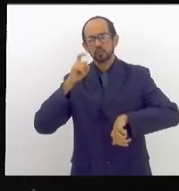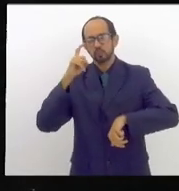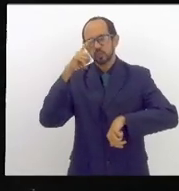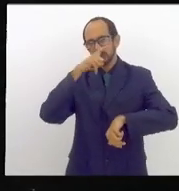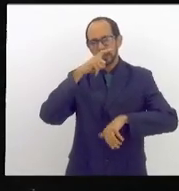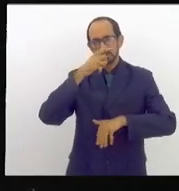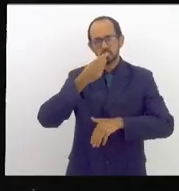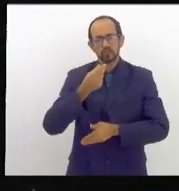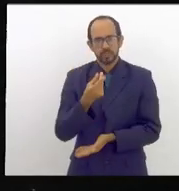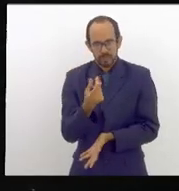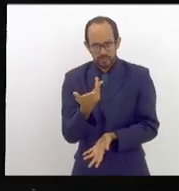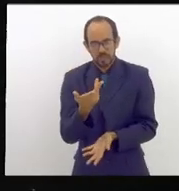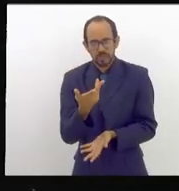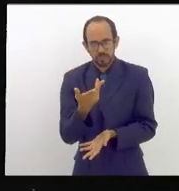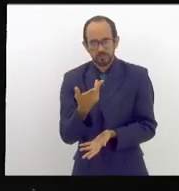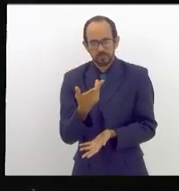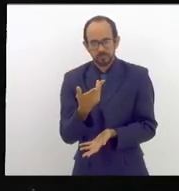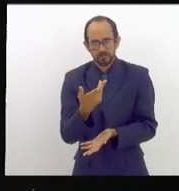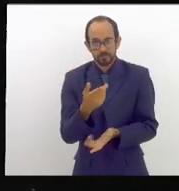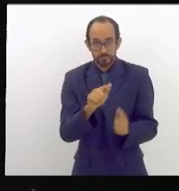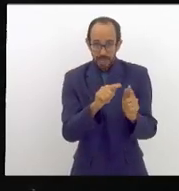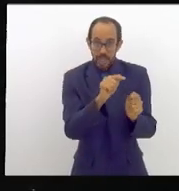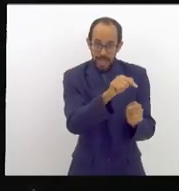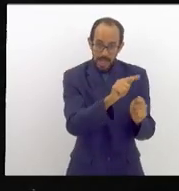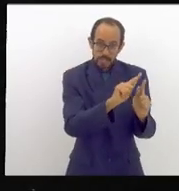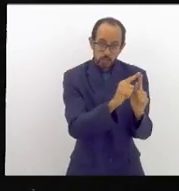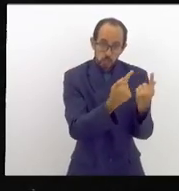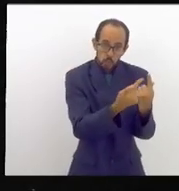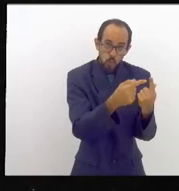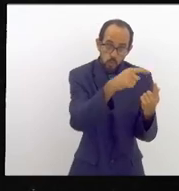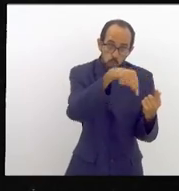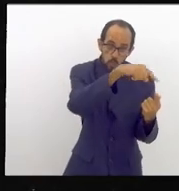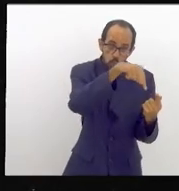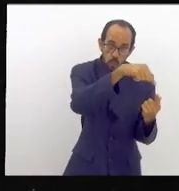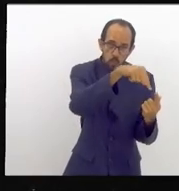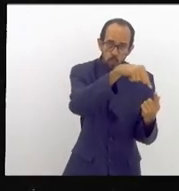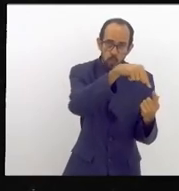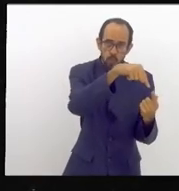recursos E esse grupo de pessoas